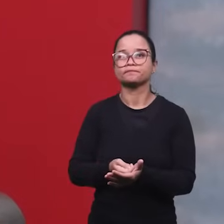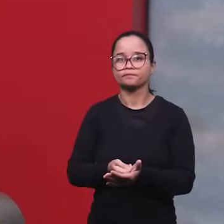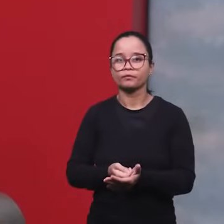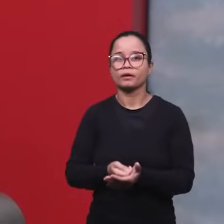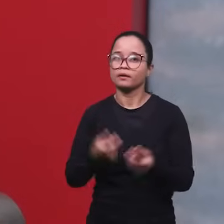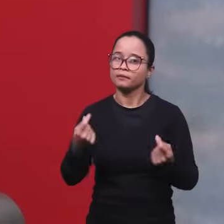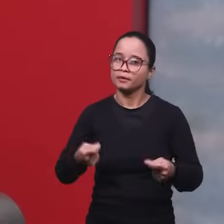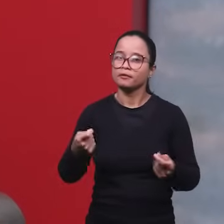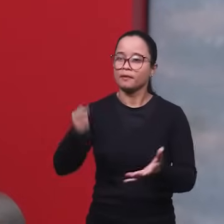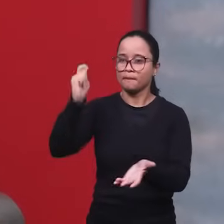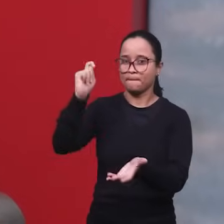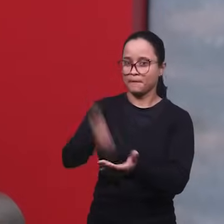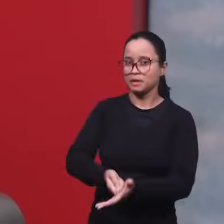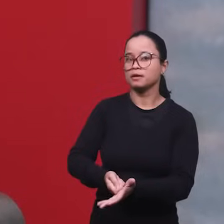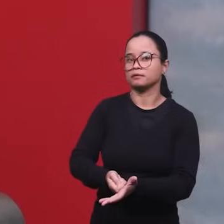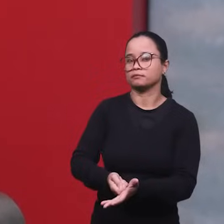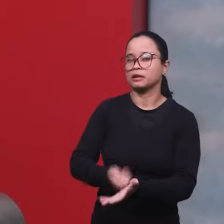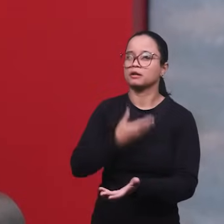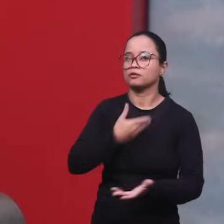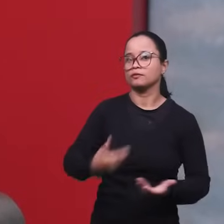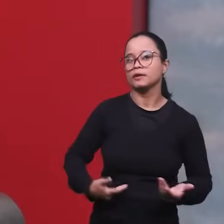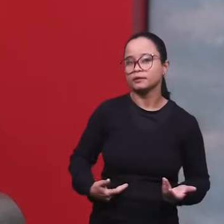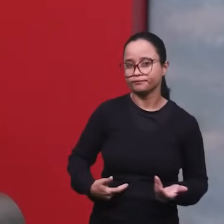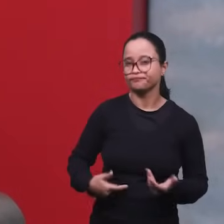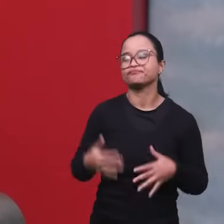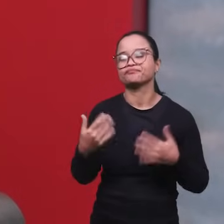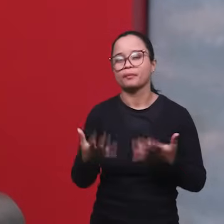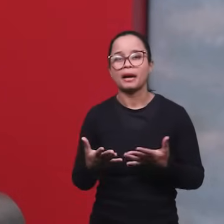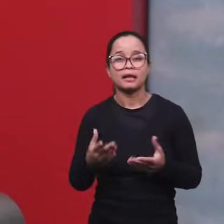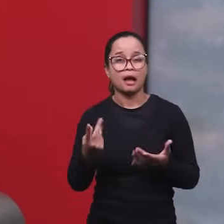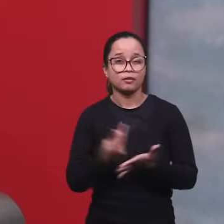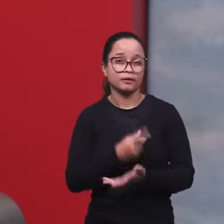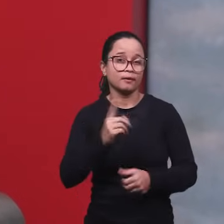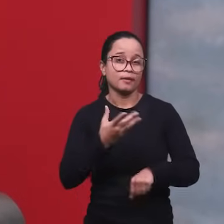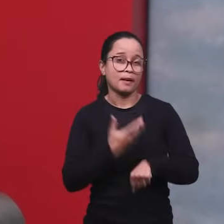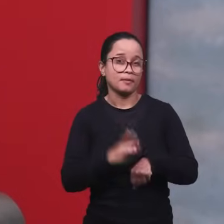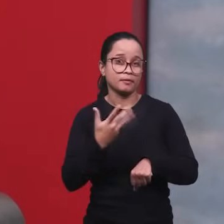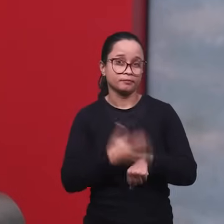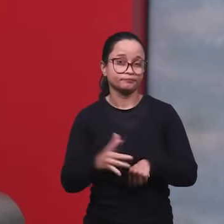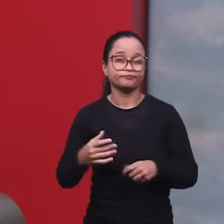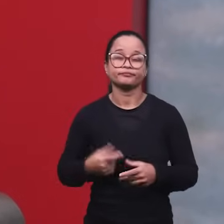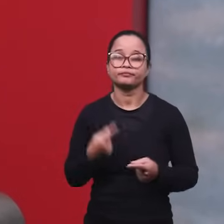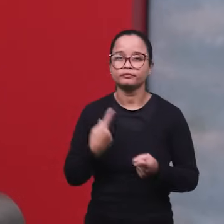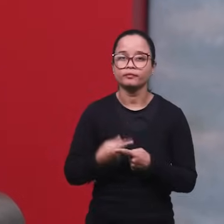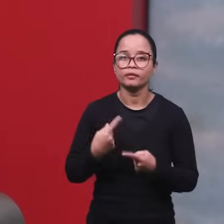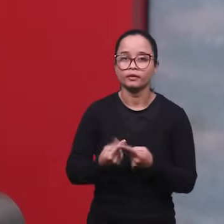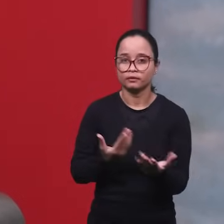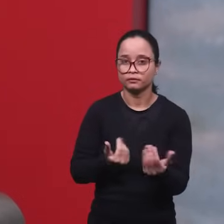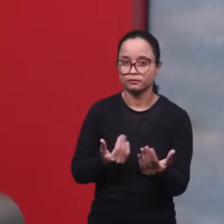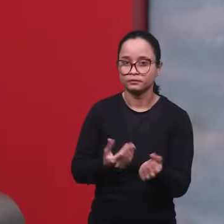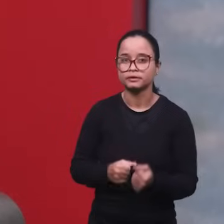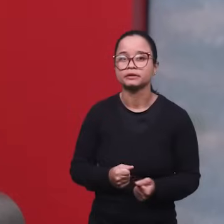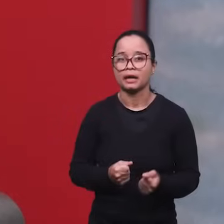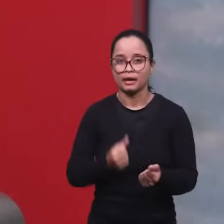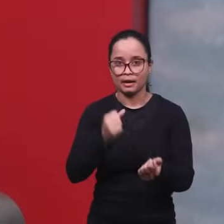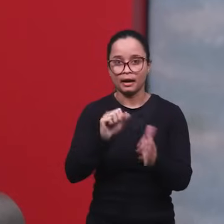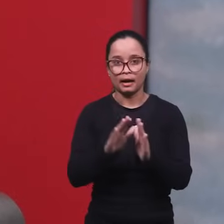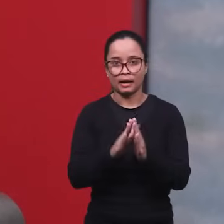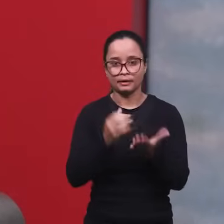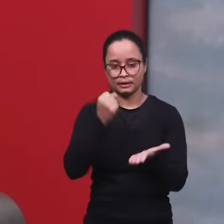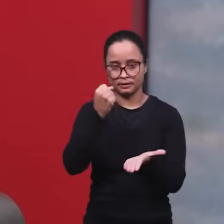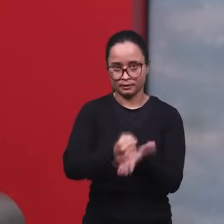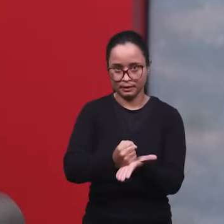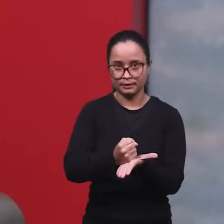obrigatoriamente ele tem que contribuir para a Previdência Social. Isso não acontece na prática, porque quando o jovem entra e trabalha de carteira